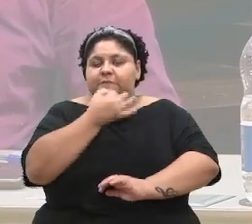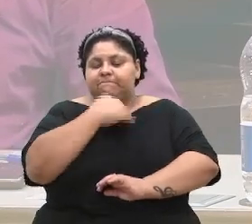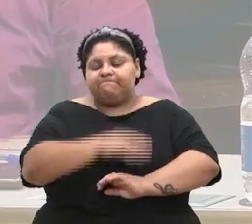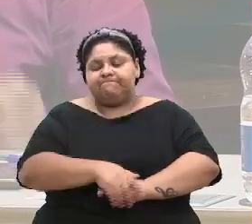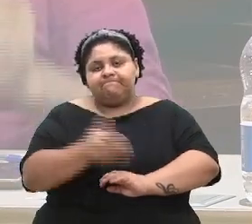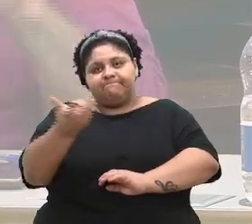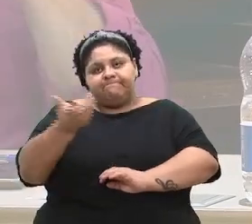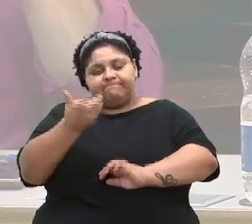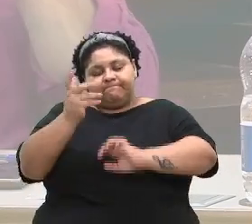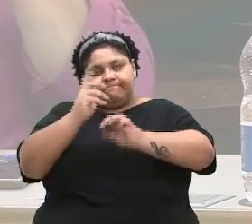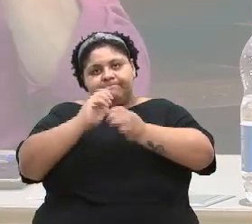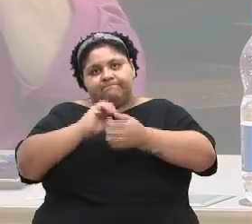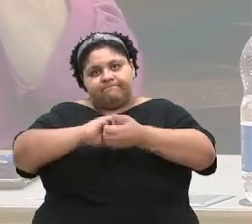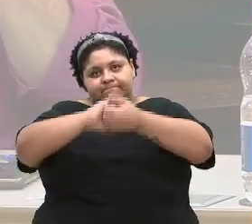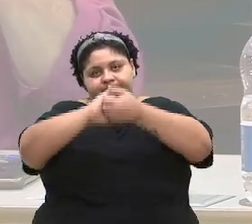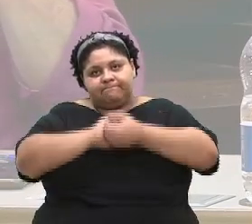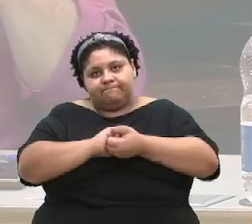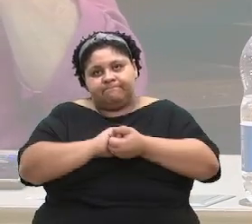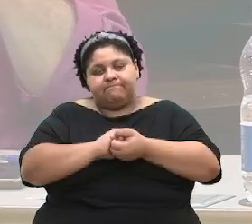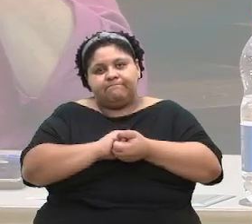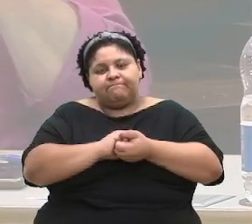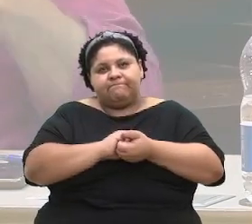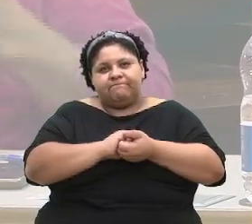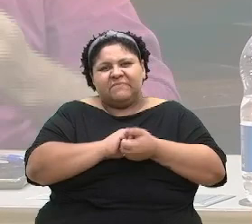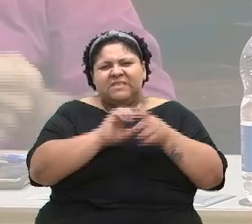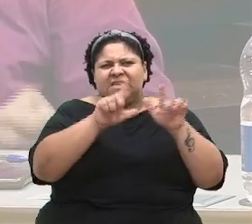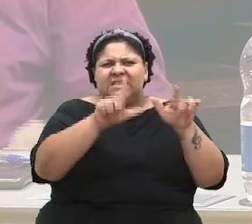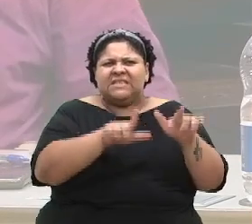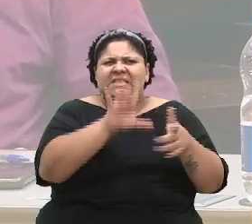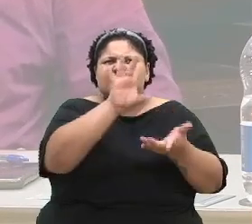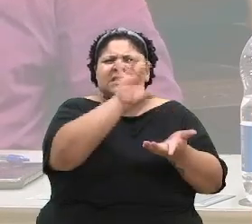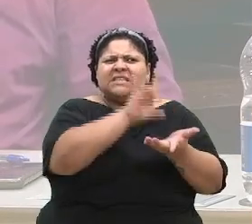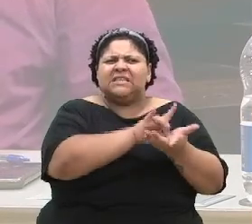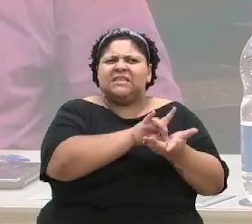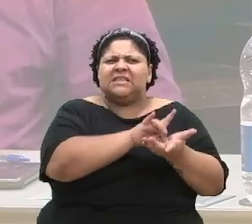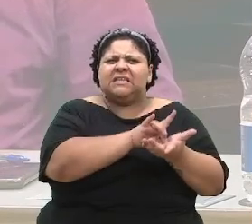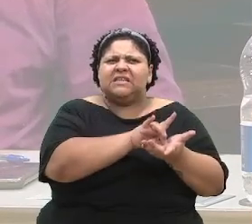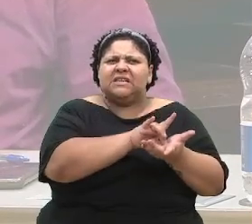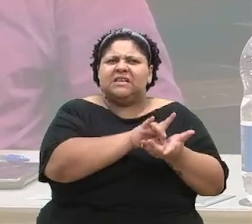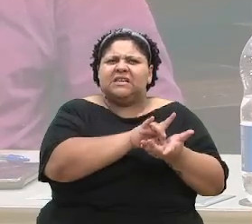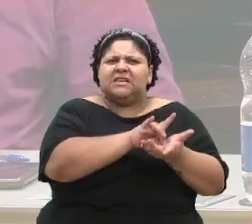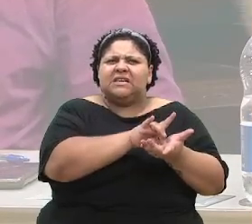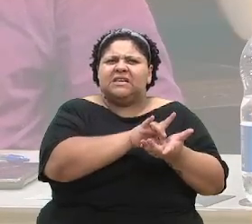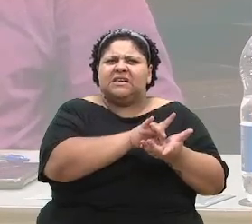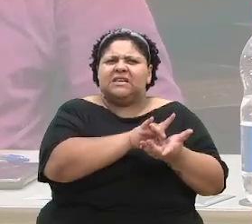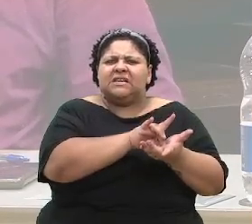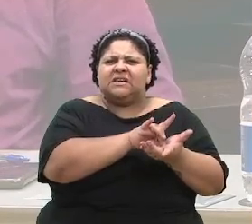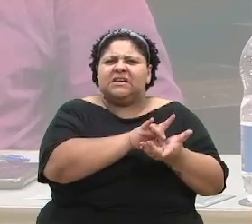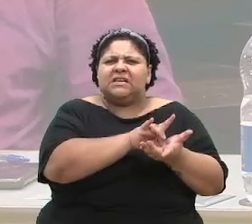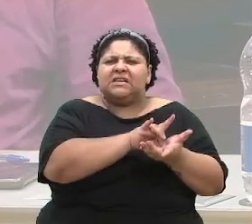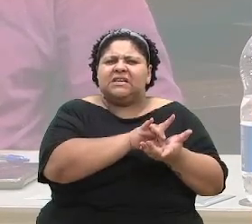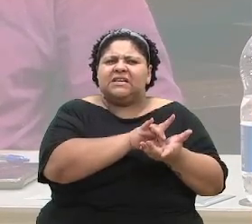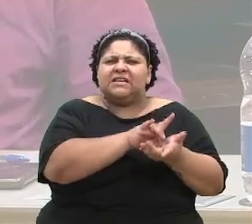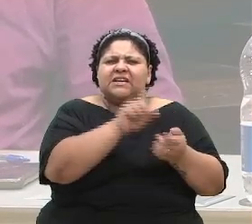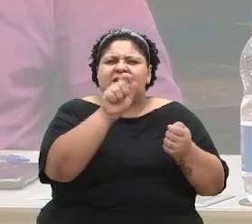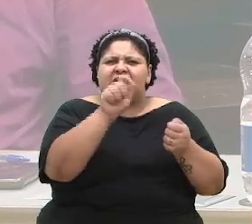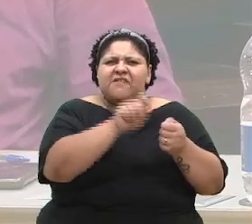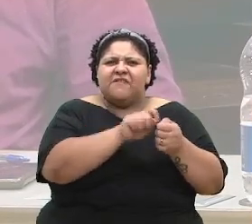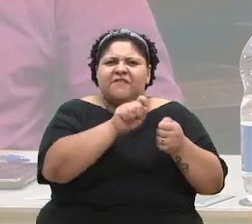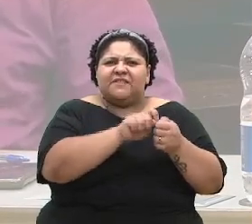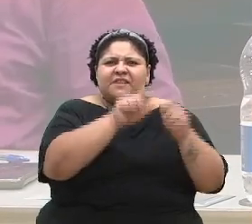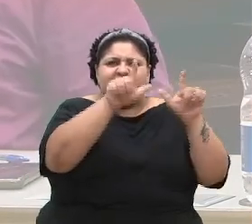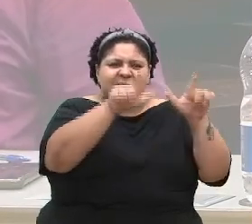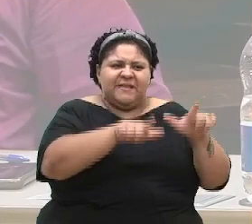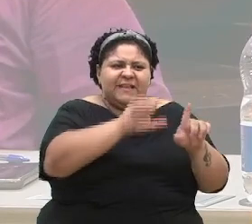quero saudar a sede, doutor Eduardo, acho que é mais... Quando o doutor Marlonei estava nascendo, fizeram em homenagem a ele, a sede aqui de Caxias do